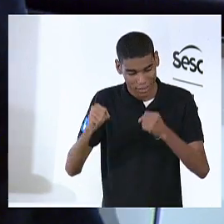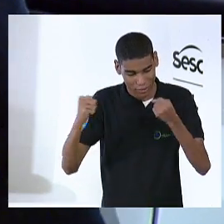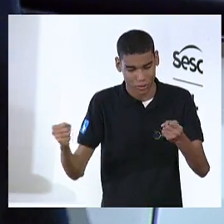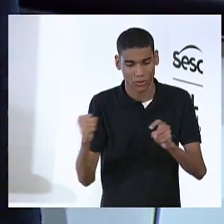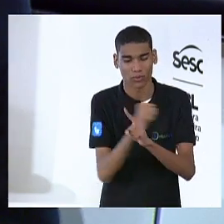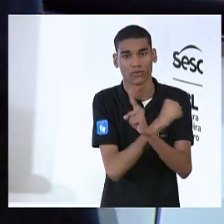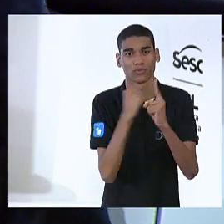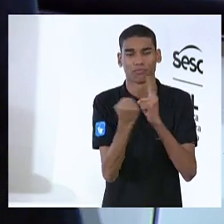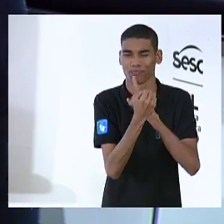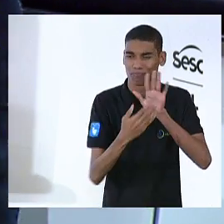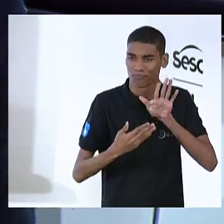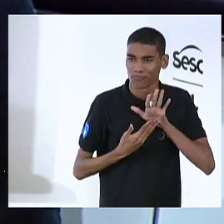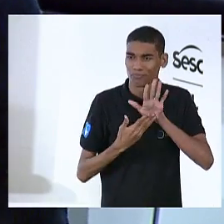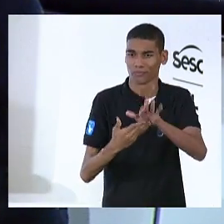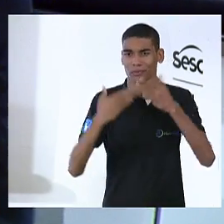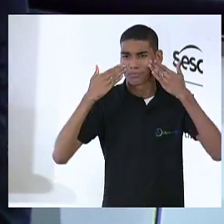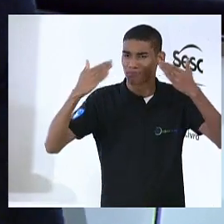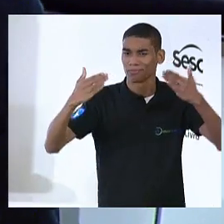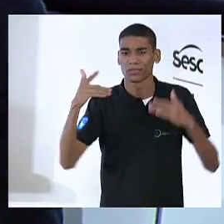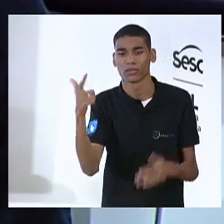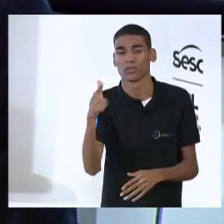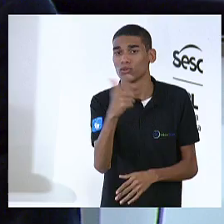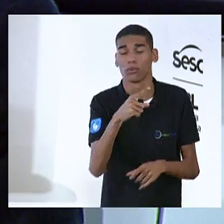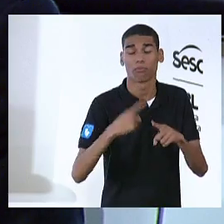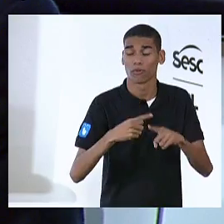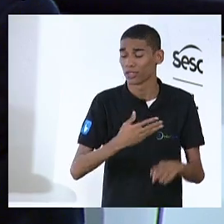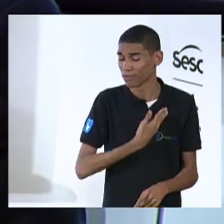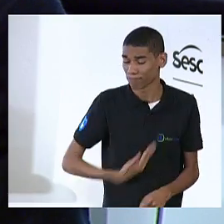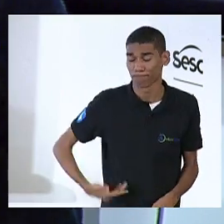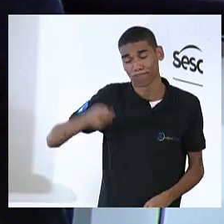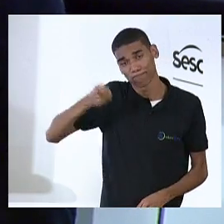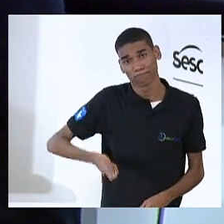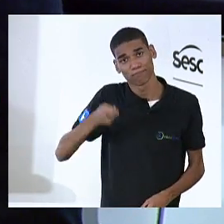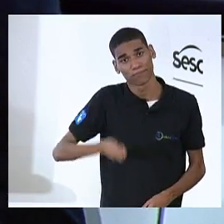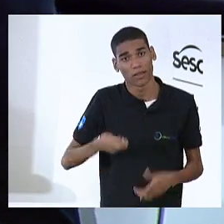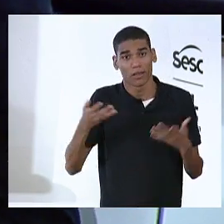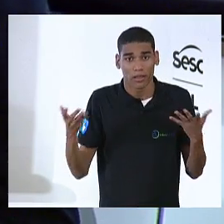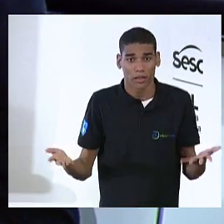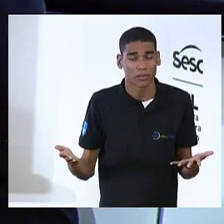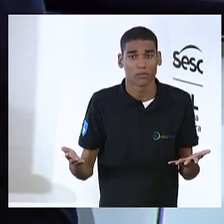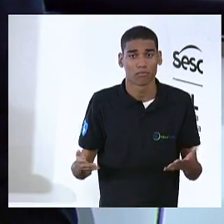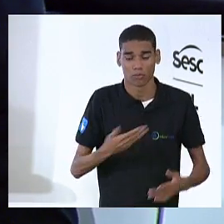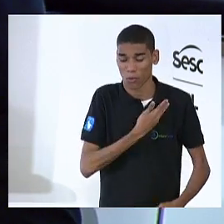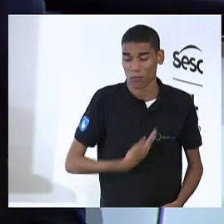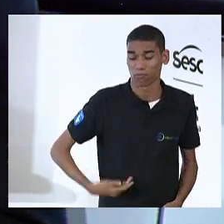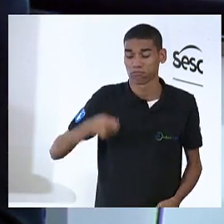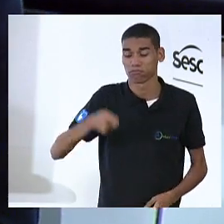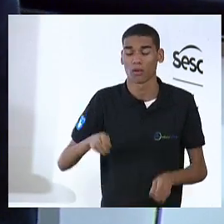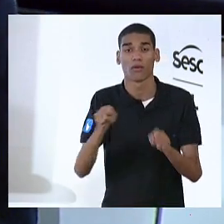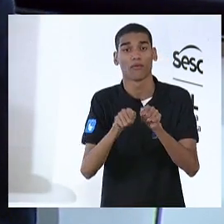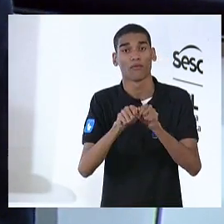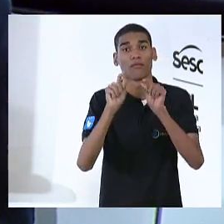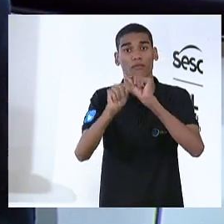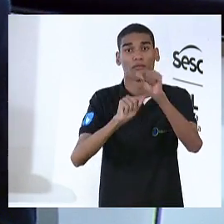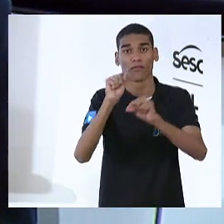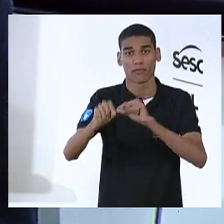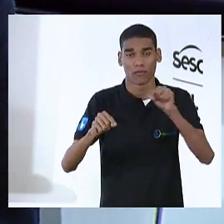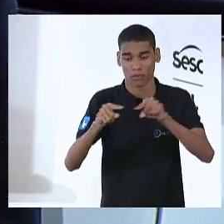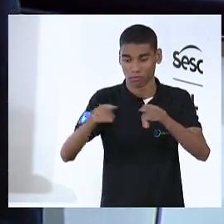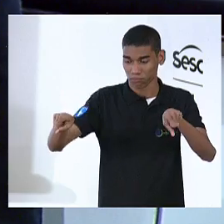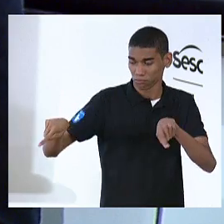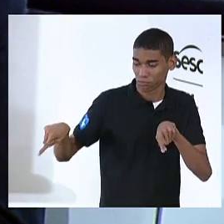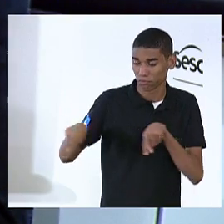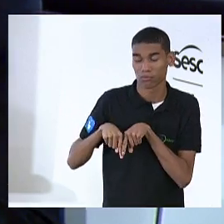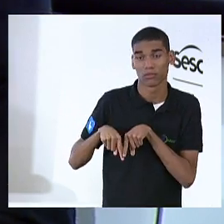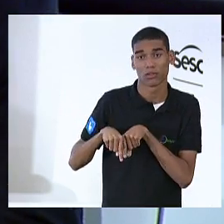se expressar, não tinham caminho para se expressar, porque tinha uma ditadura. Então, o que a ditadura fez foi fechar num quartinho muito